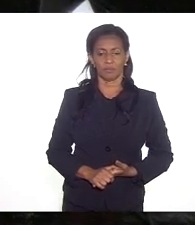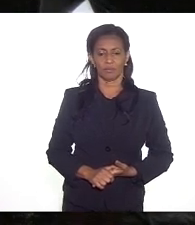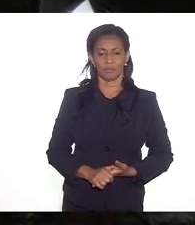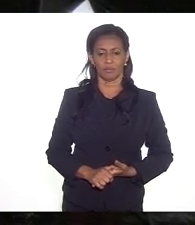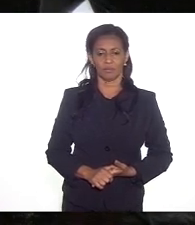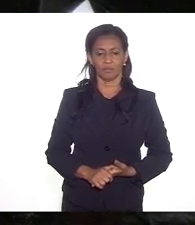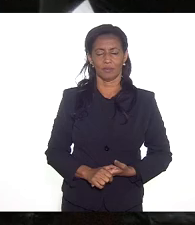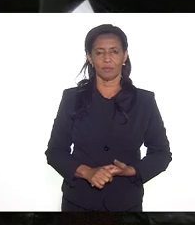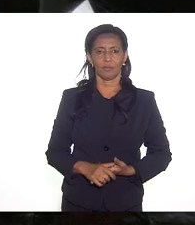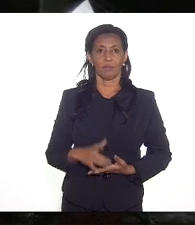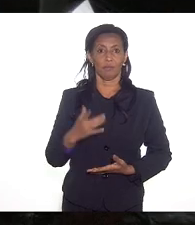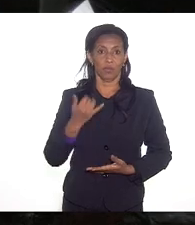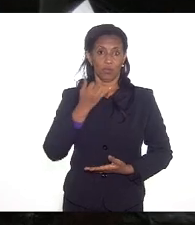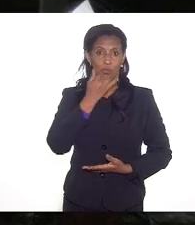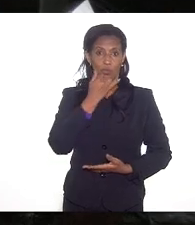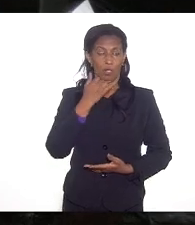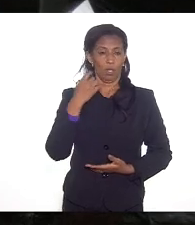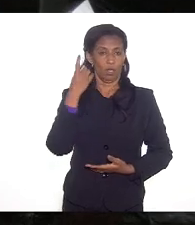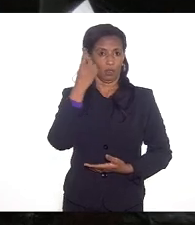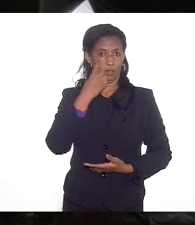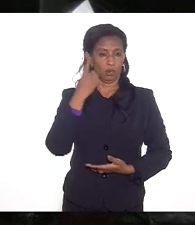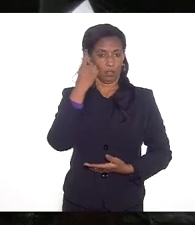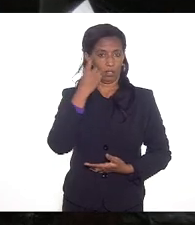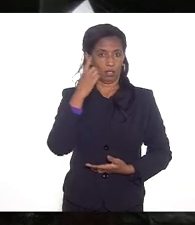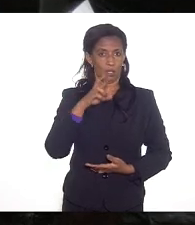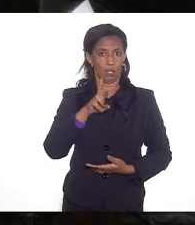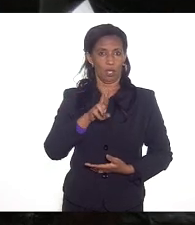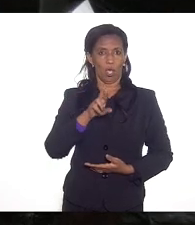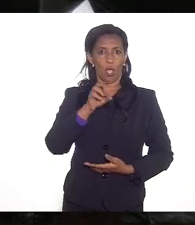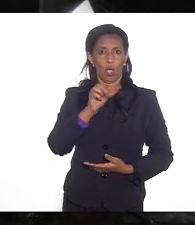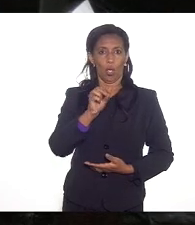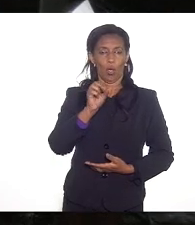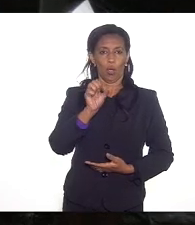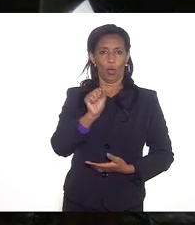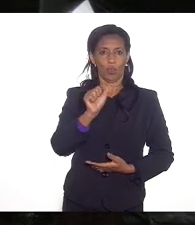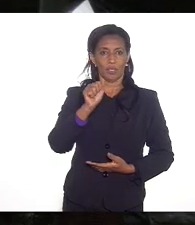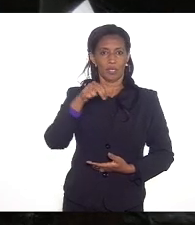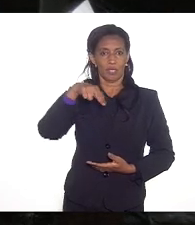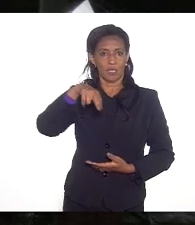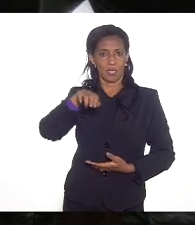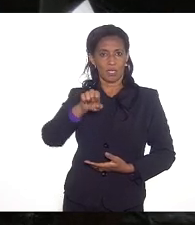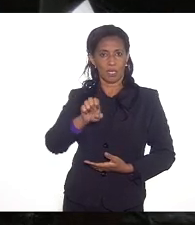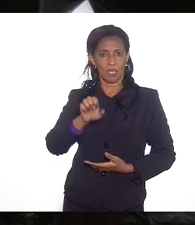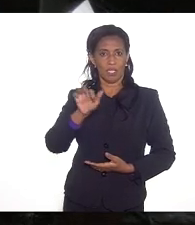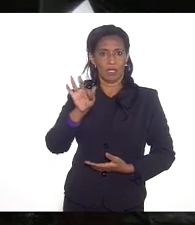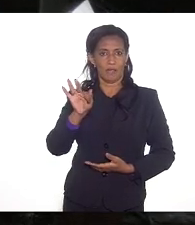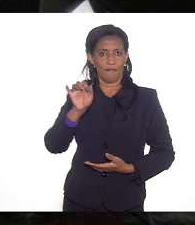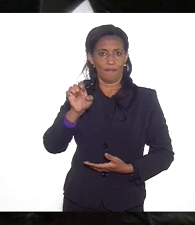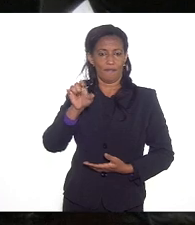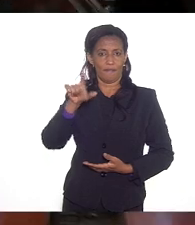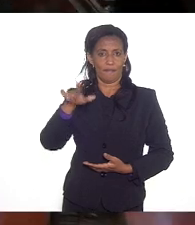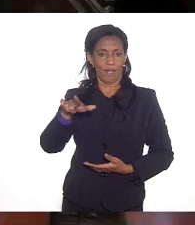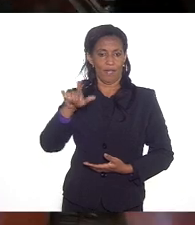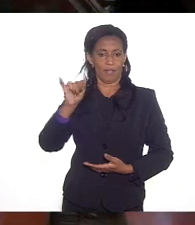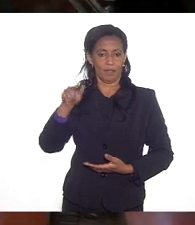a deputada desculpa deputada Rosane Félix aqui da Tribuna